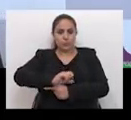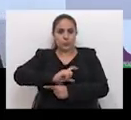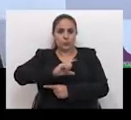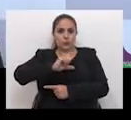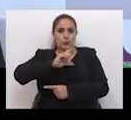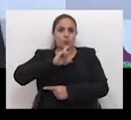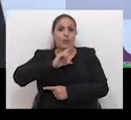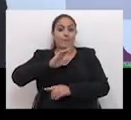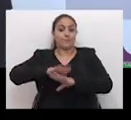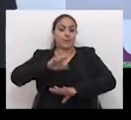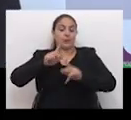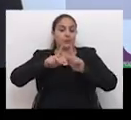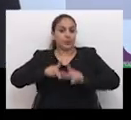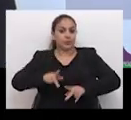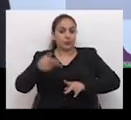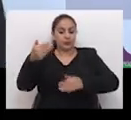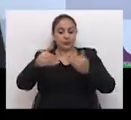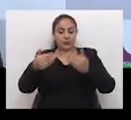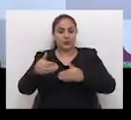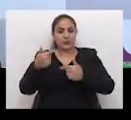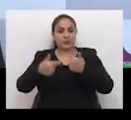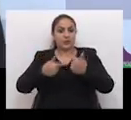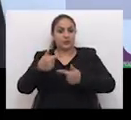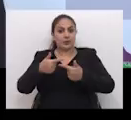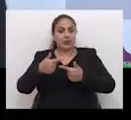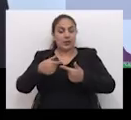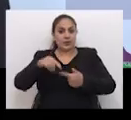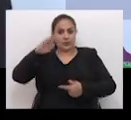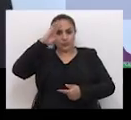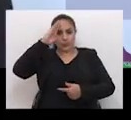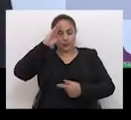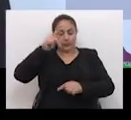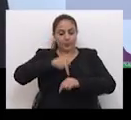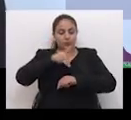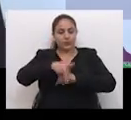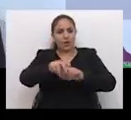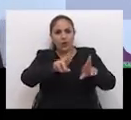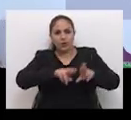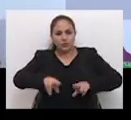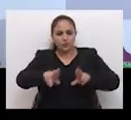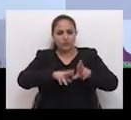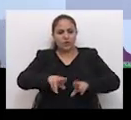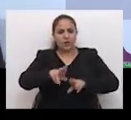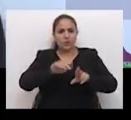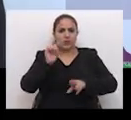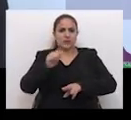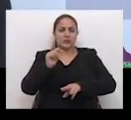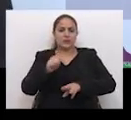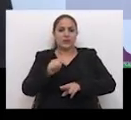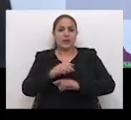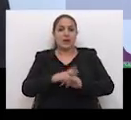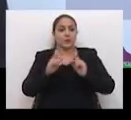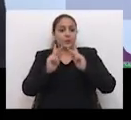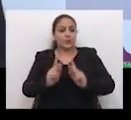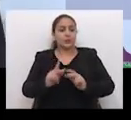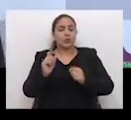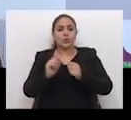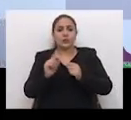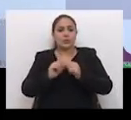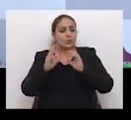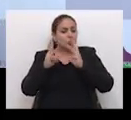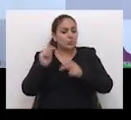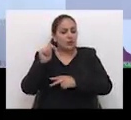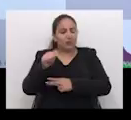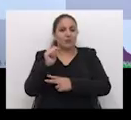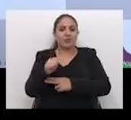aumentaria, era mais pessoas servindo aqui em Passo Fundo, a região nossa aqui, o pessoal servia